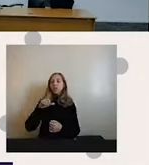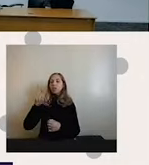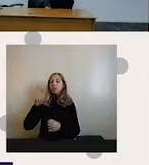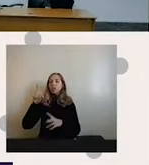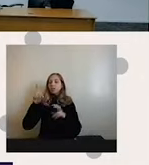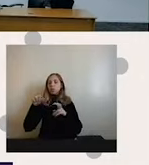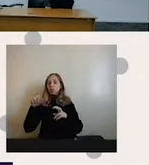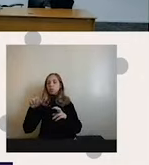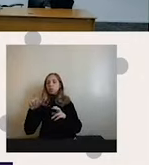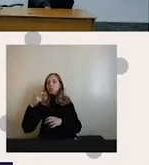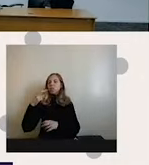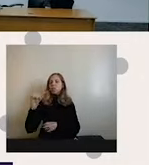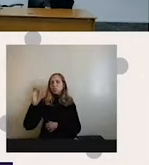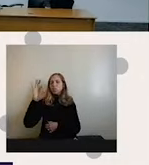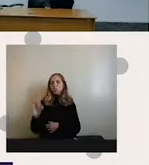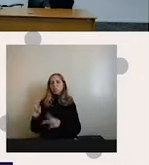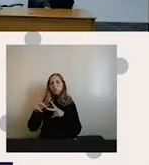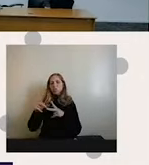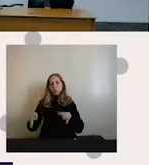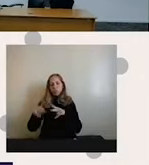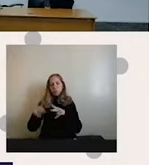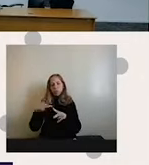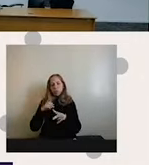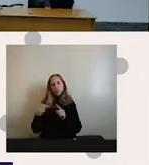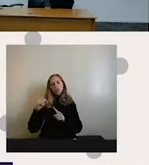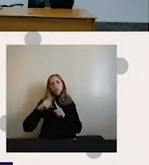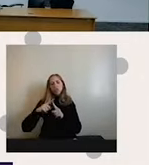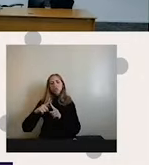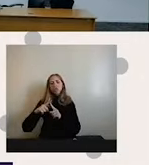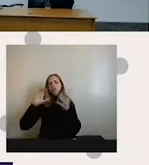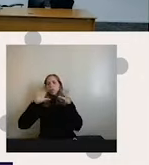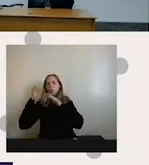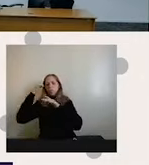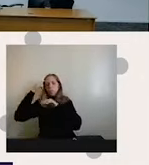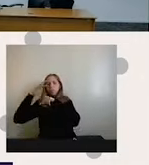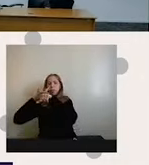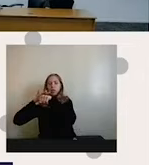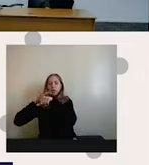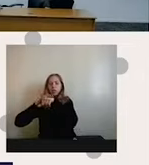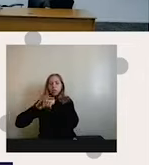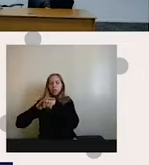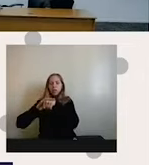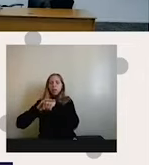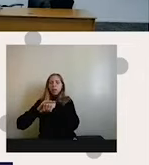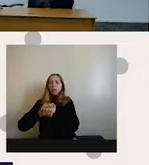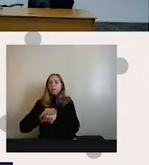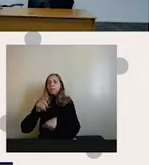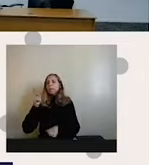brasileira sofre de algum tipo de transtorno mental. Isso não vai aparecer